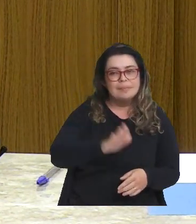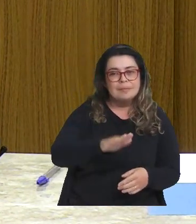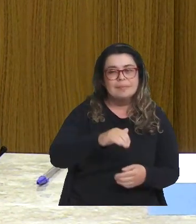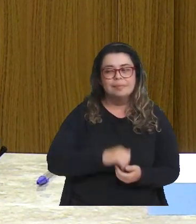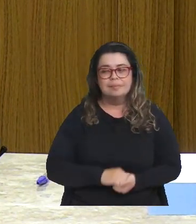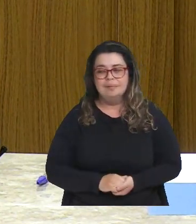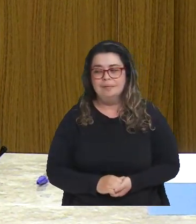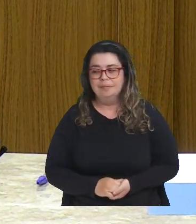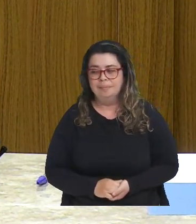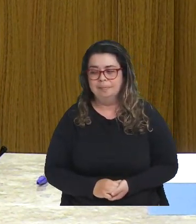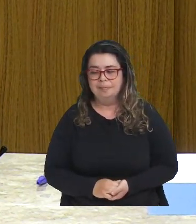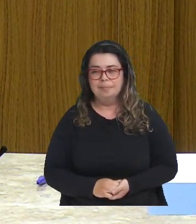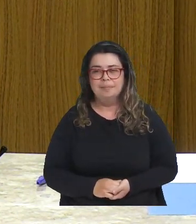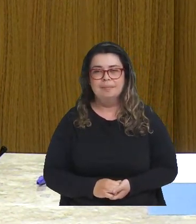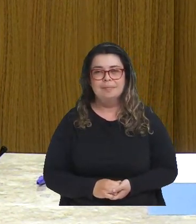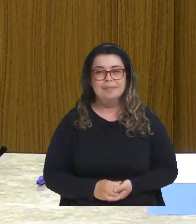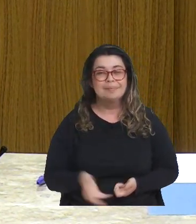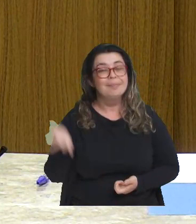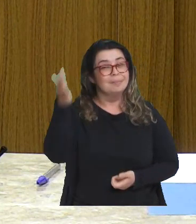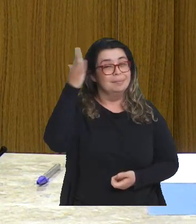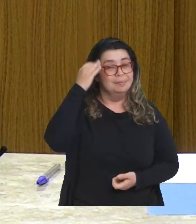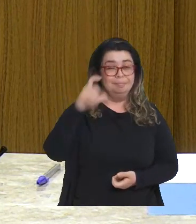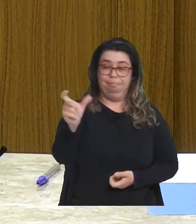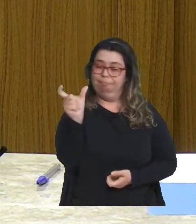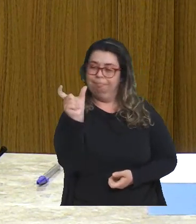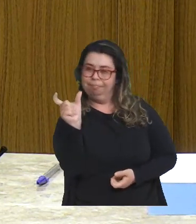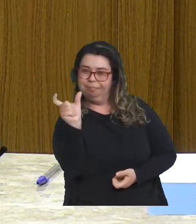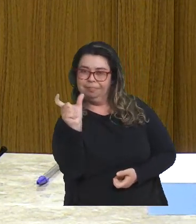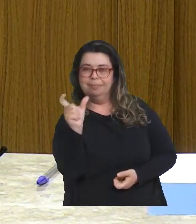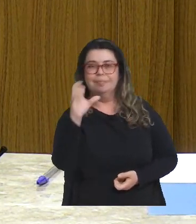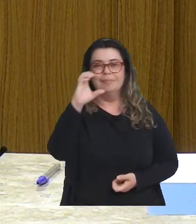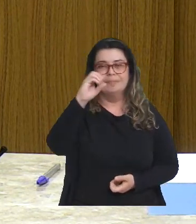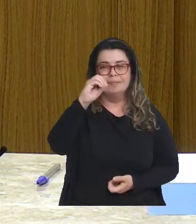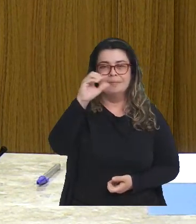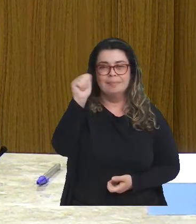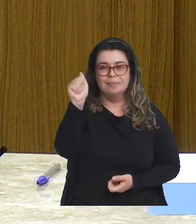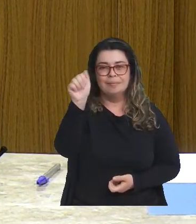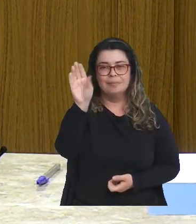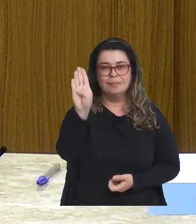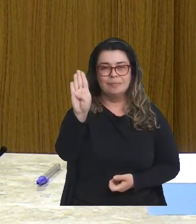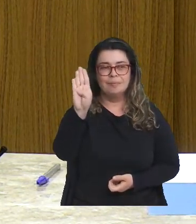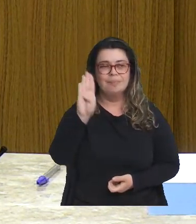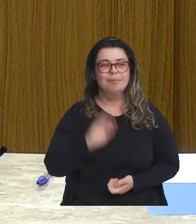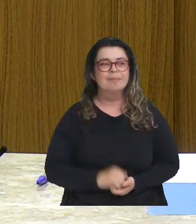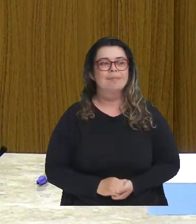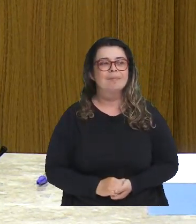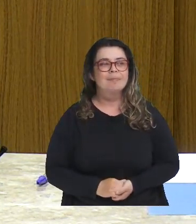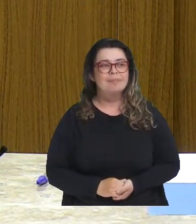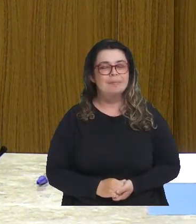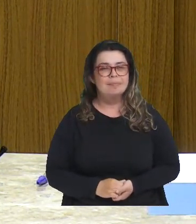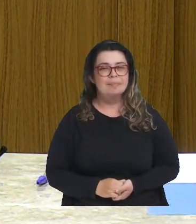obter a sonhada carteira da OAB. Eu lembro que, em uma das visitas do